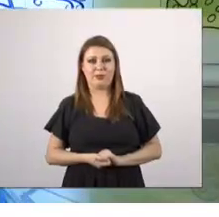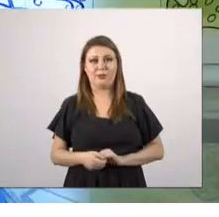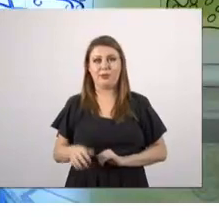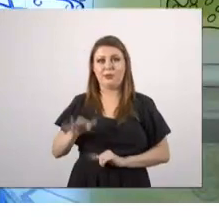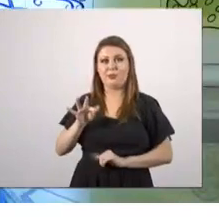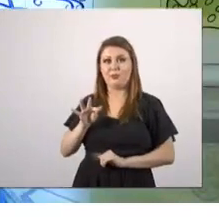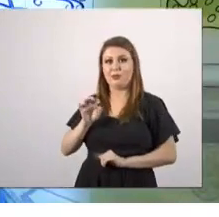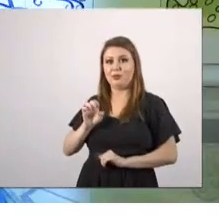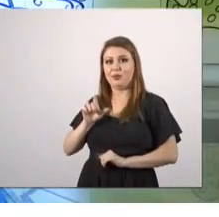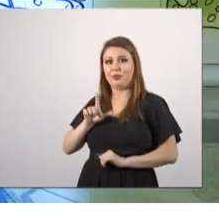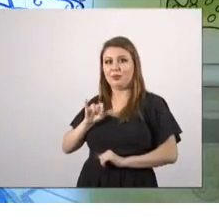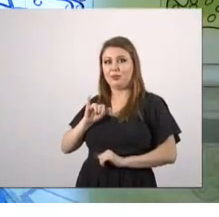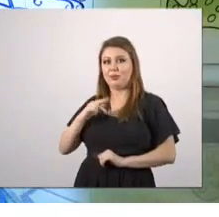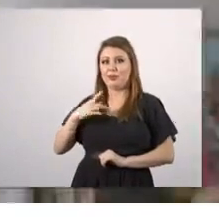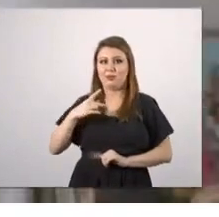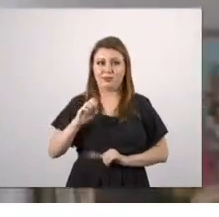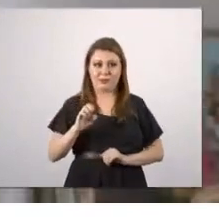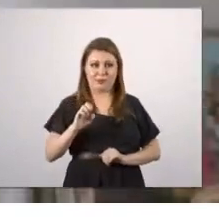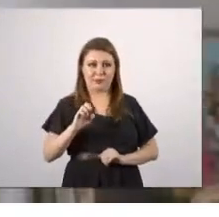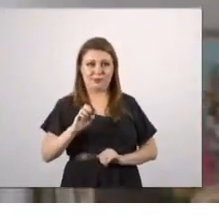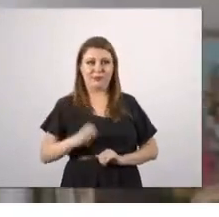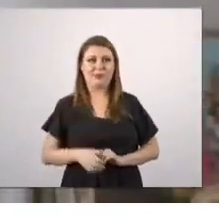Felipe Conte.